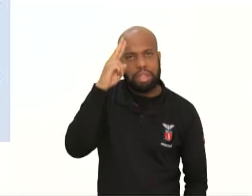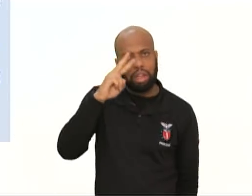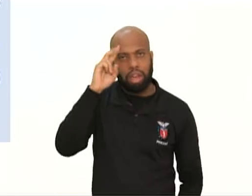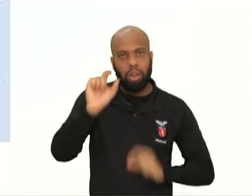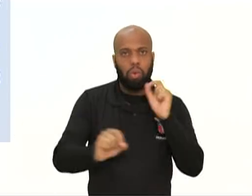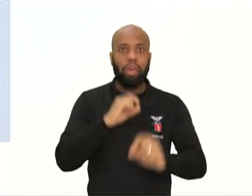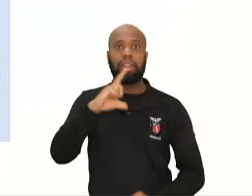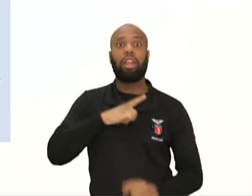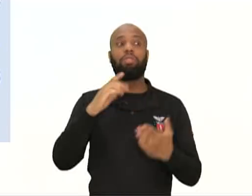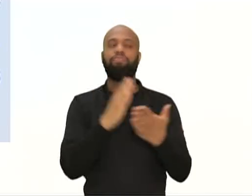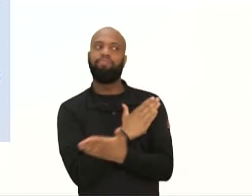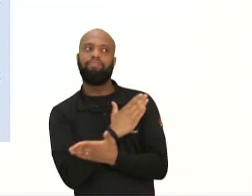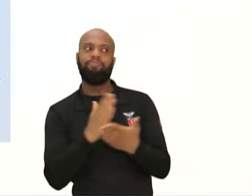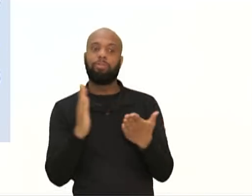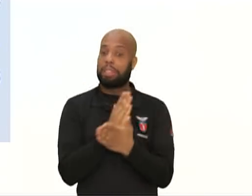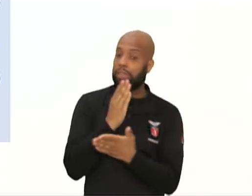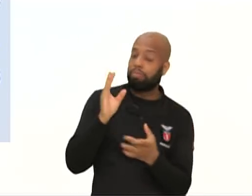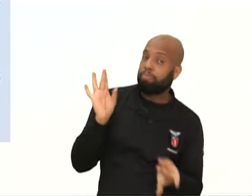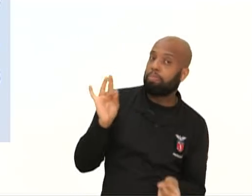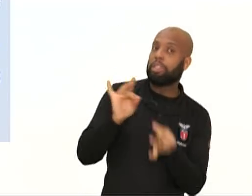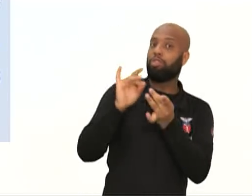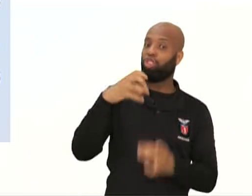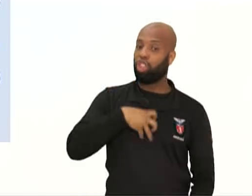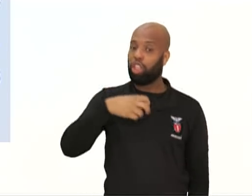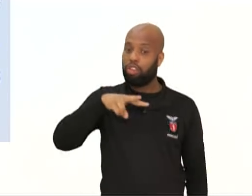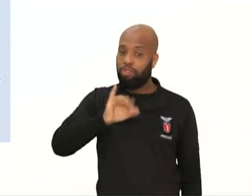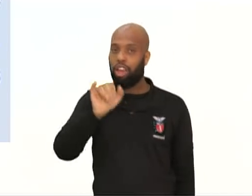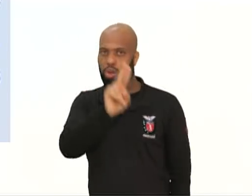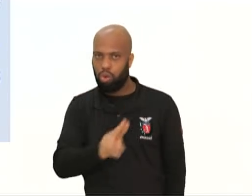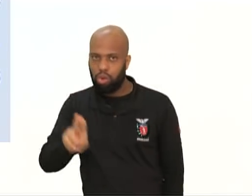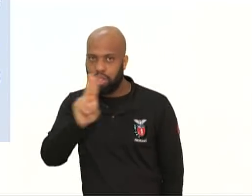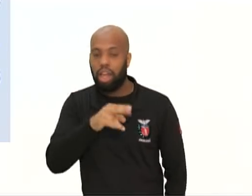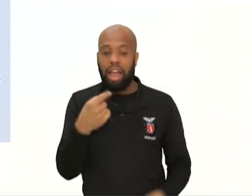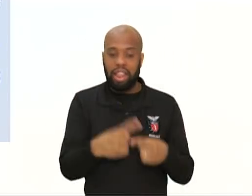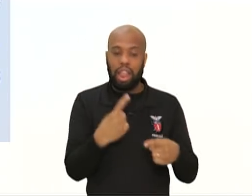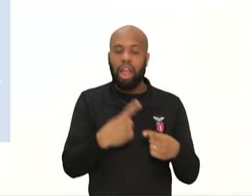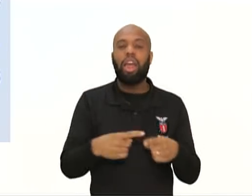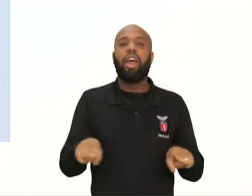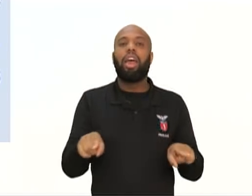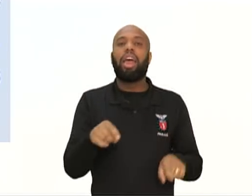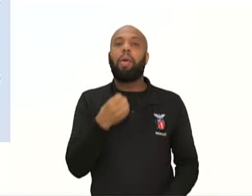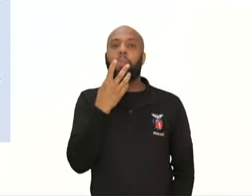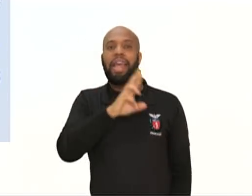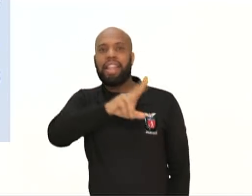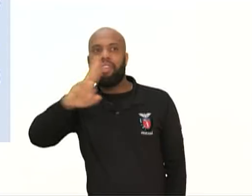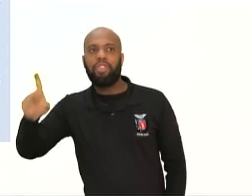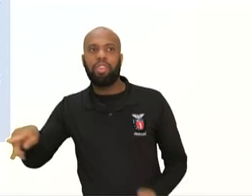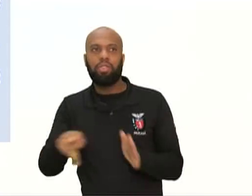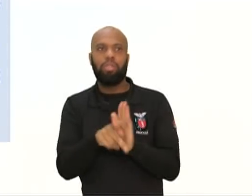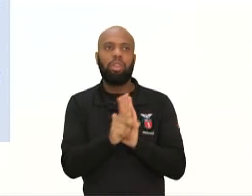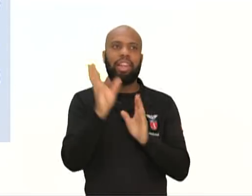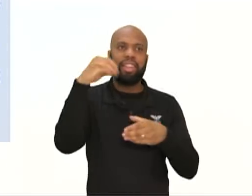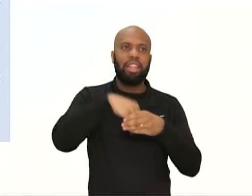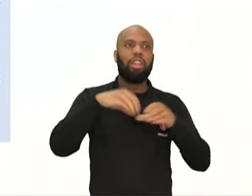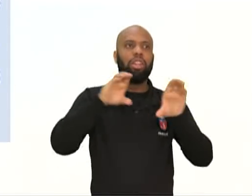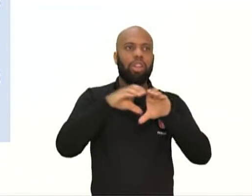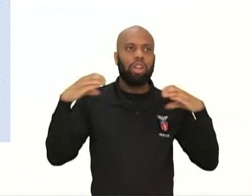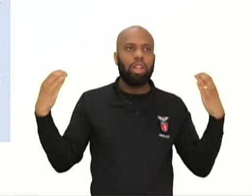há ressalvas quanto ao seu uso e que os benefícios não são consenso na